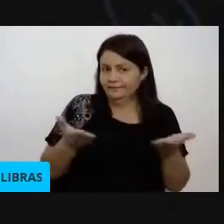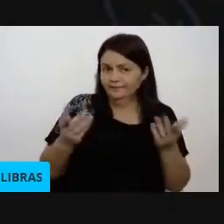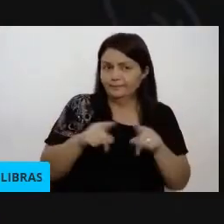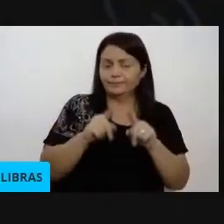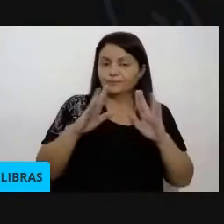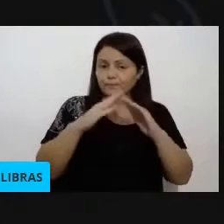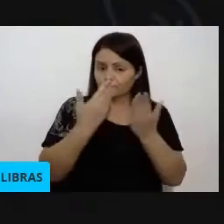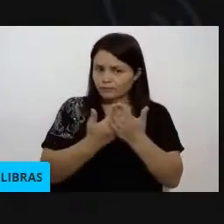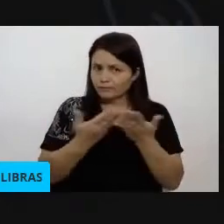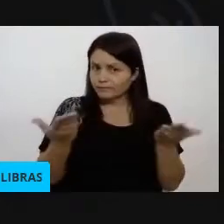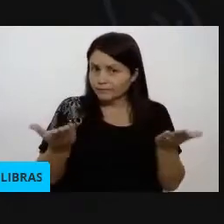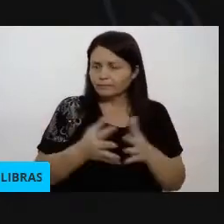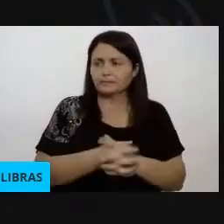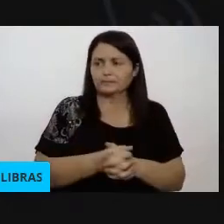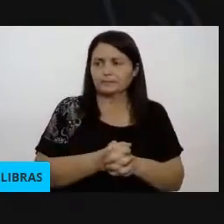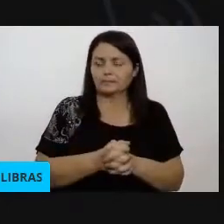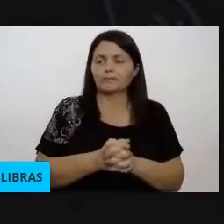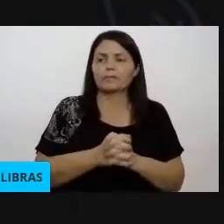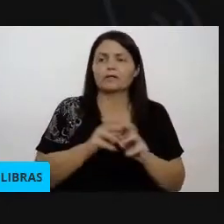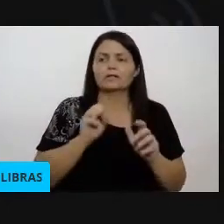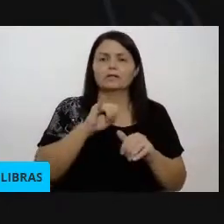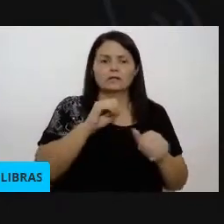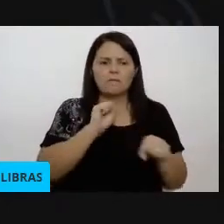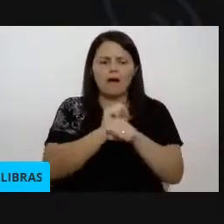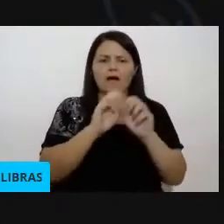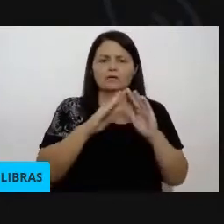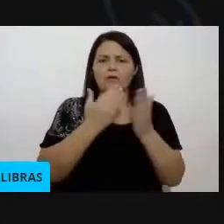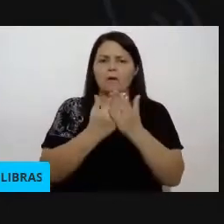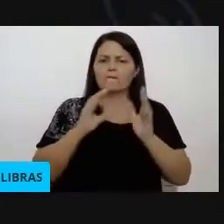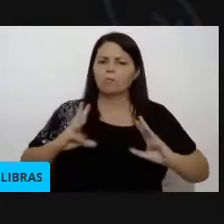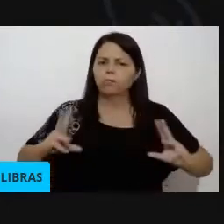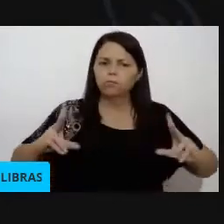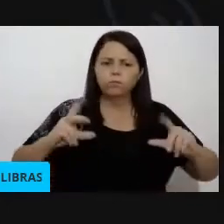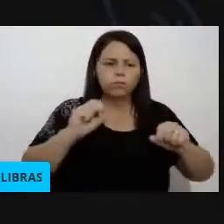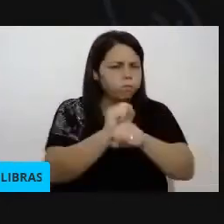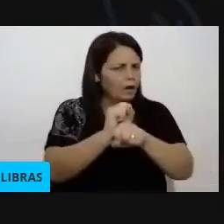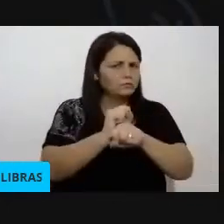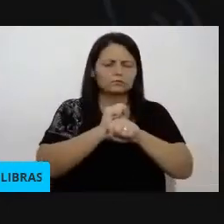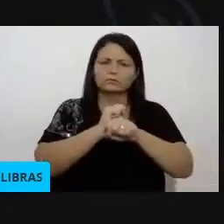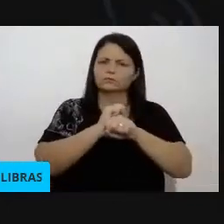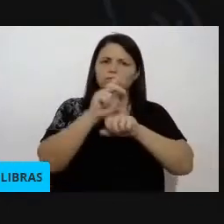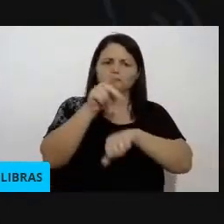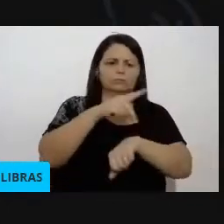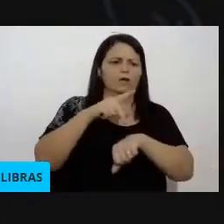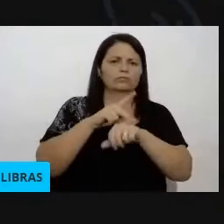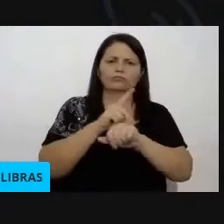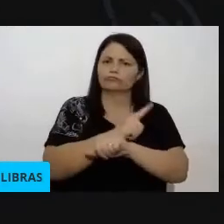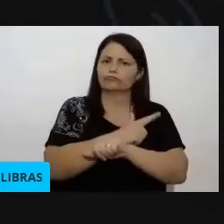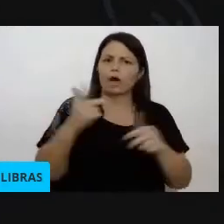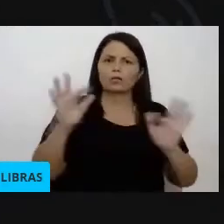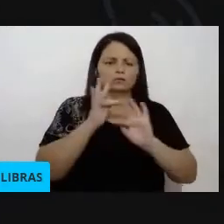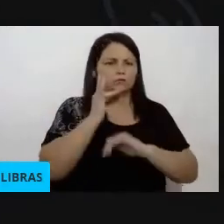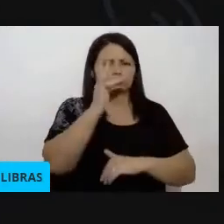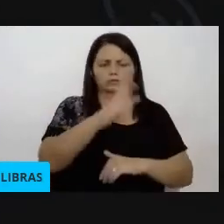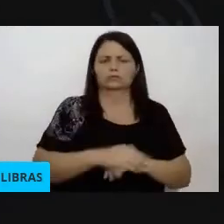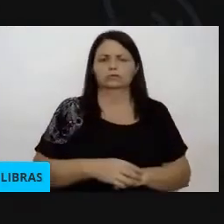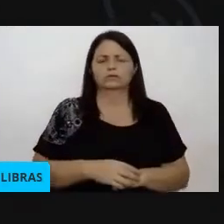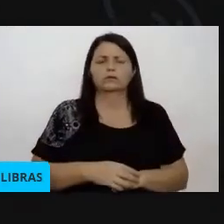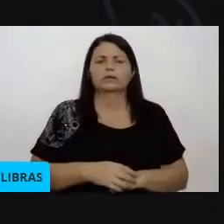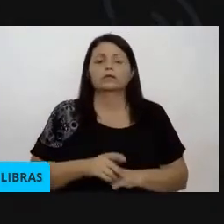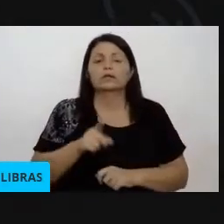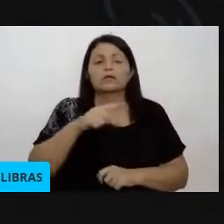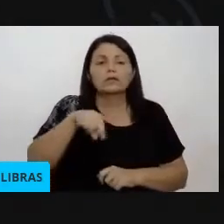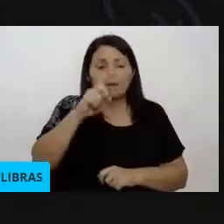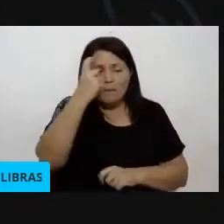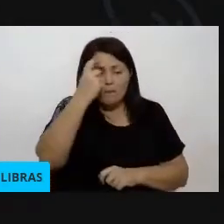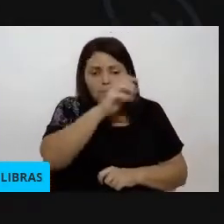escola. Quando se para a escola, para tudo. O país não tem futuro, né? Qual vai ser, na cabeça